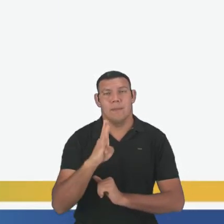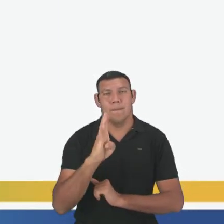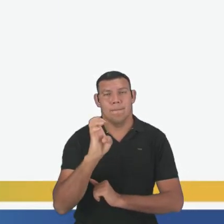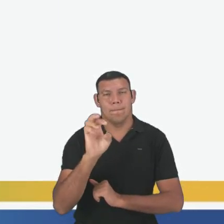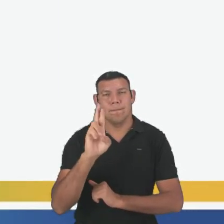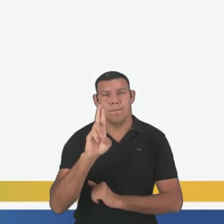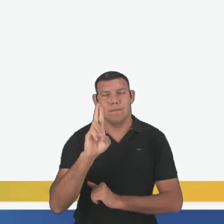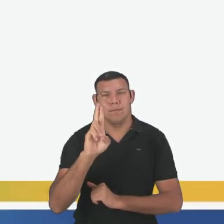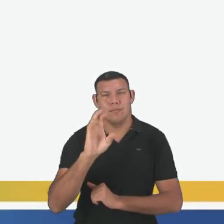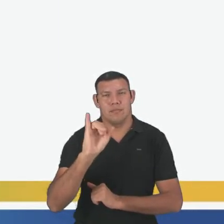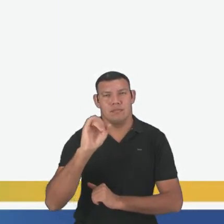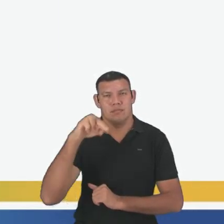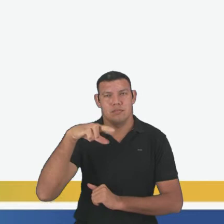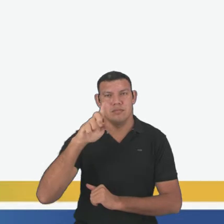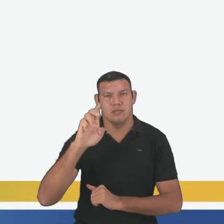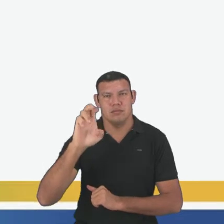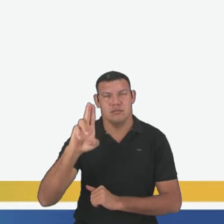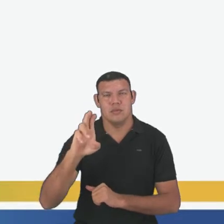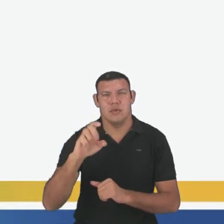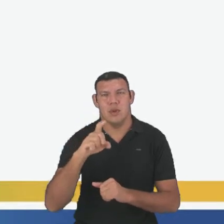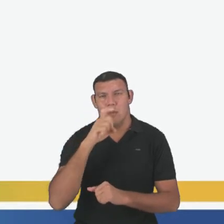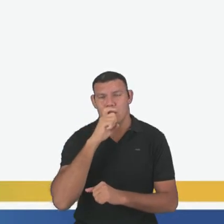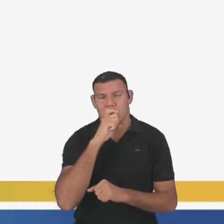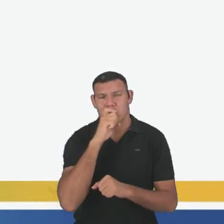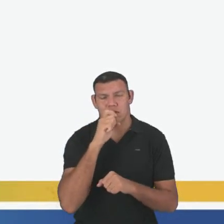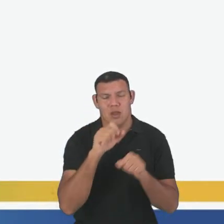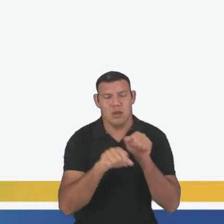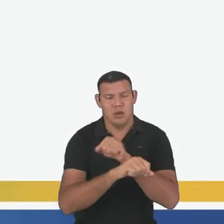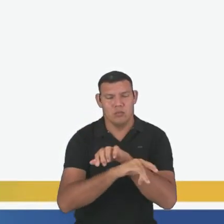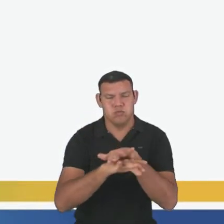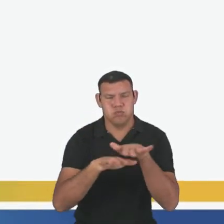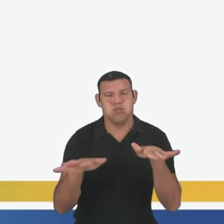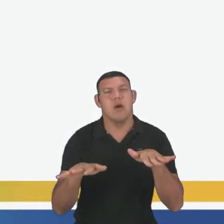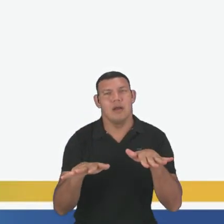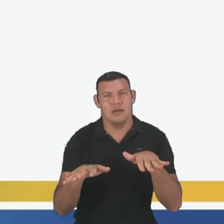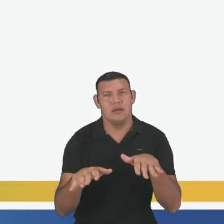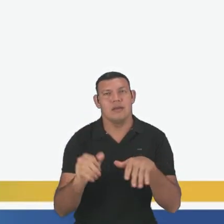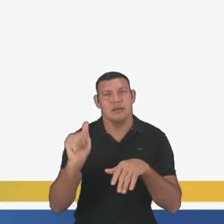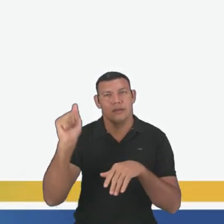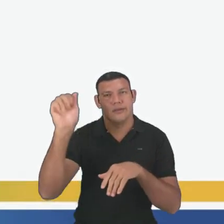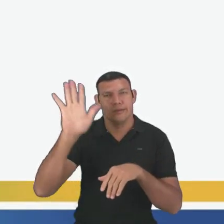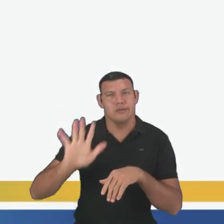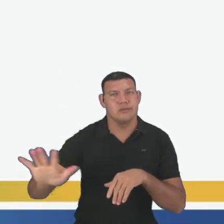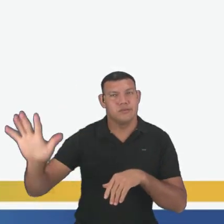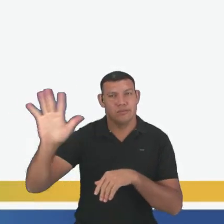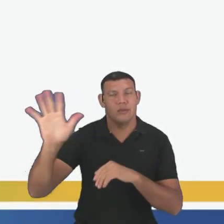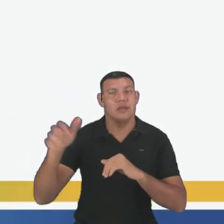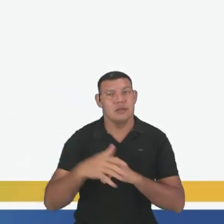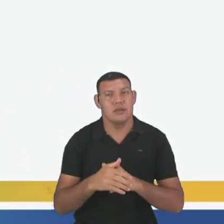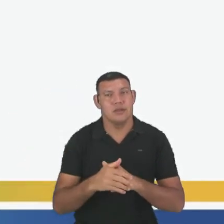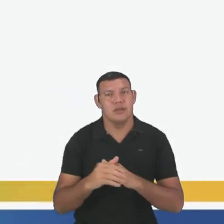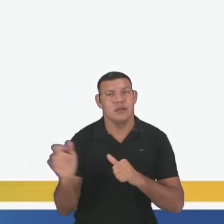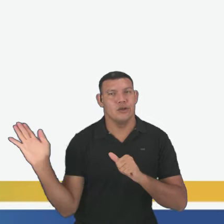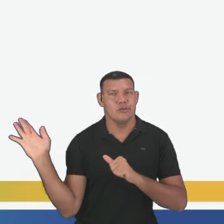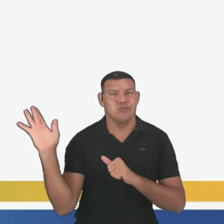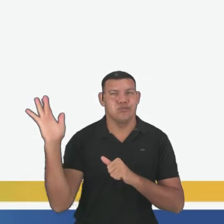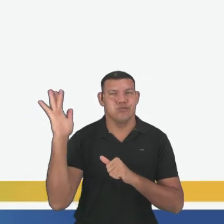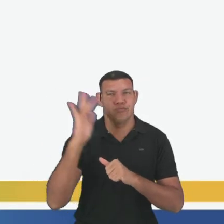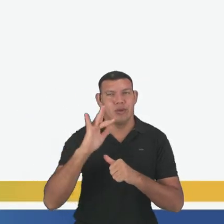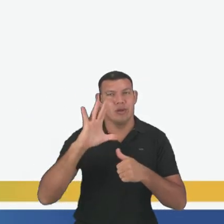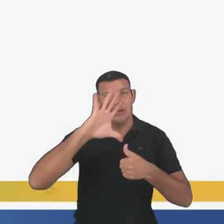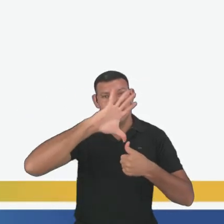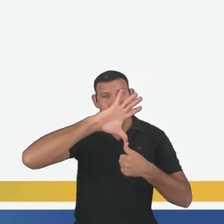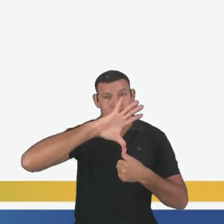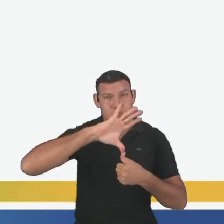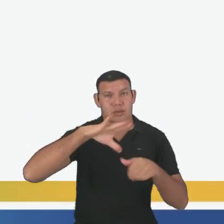num momento em que estava todo congelado e permitiu essa passagem da Ásia para a América, como também dessas ilhas